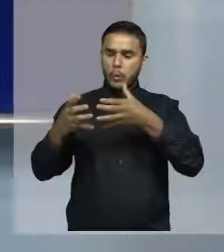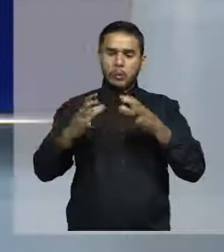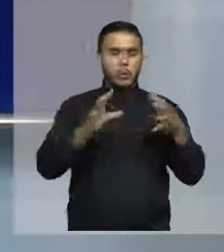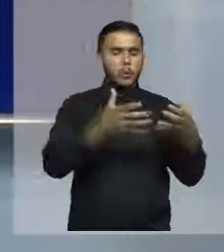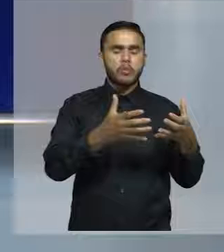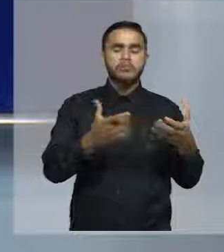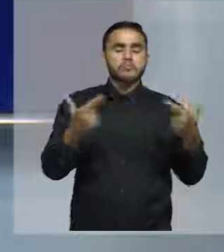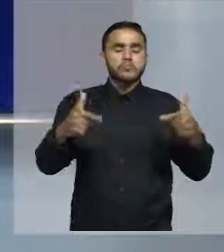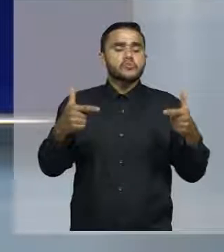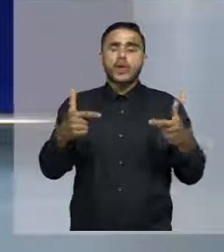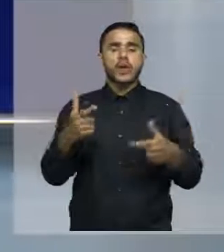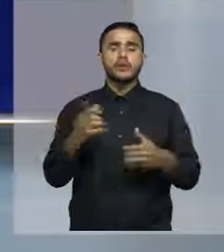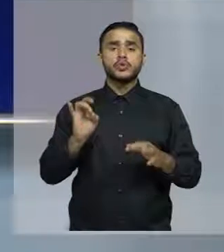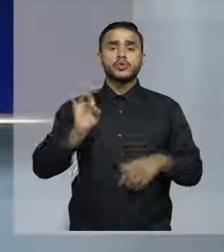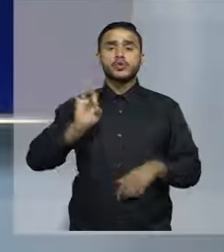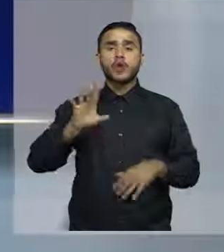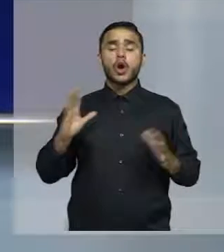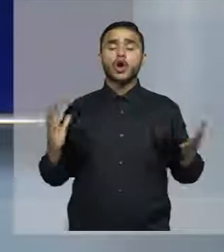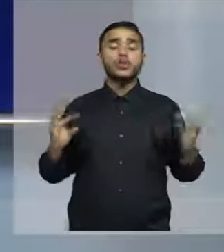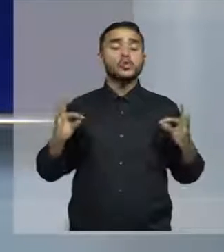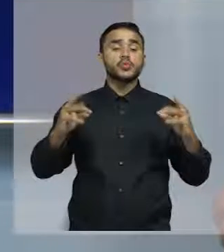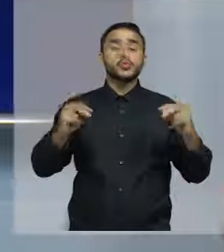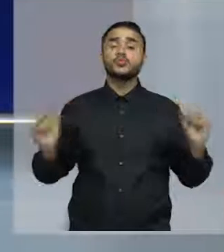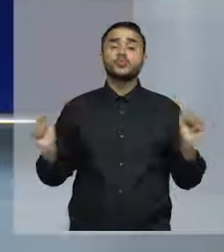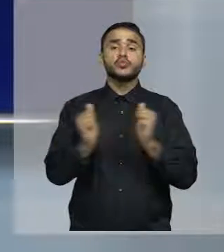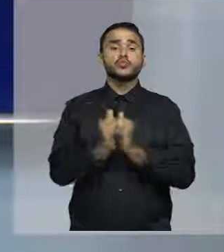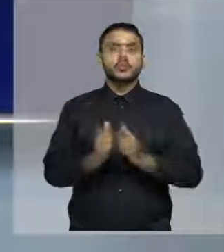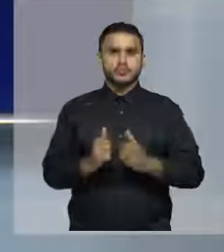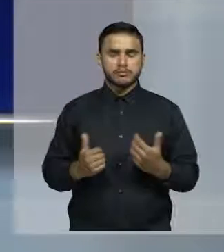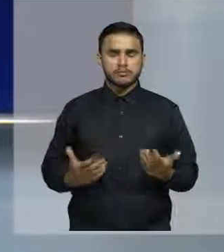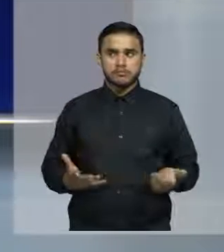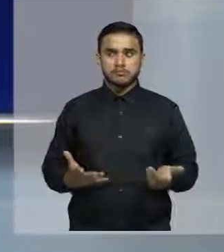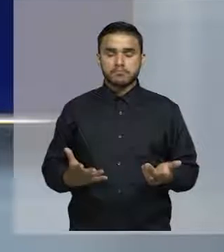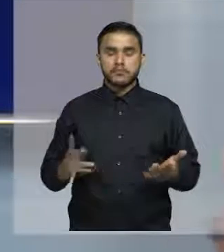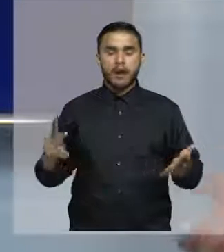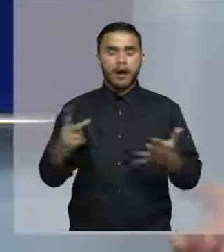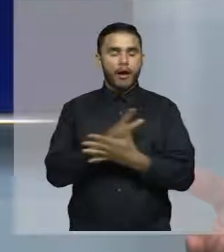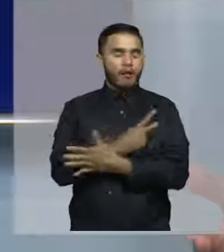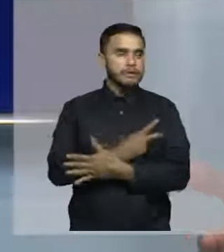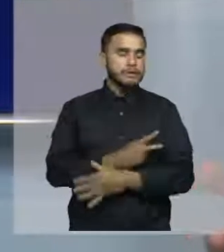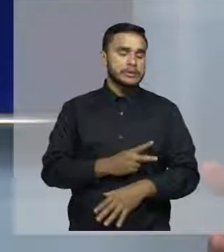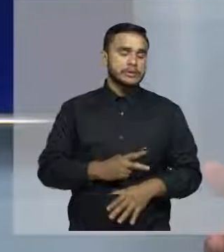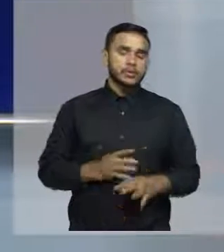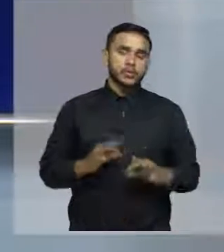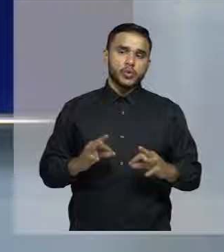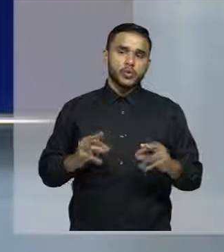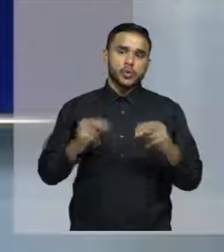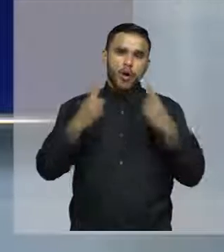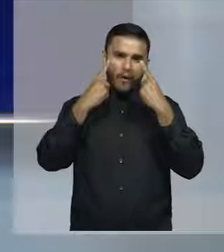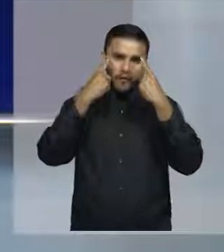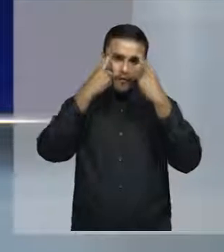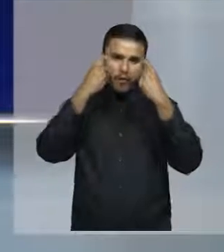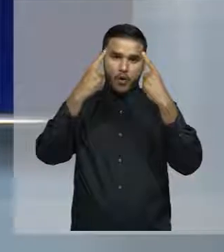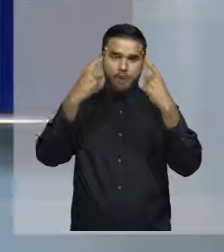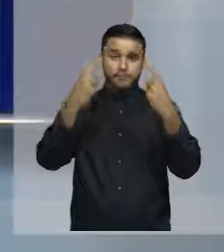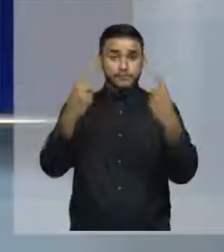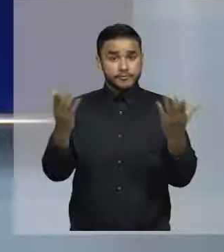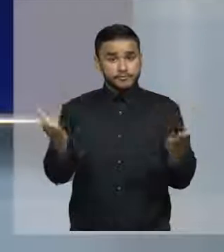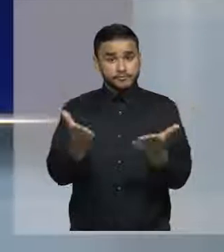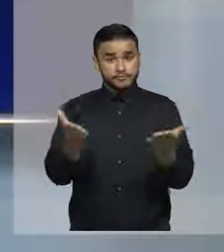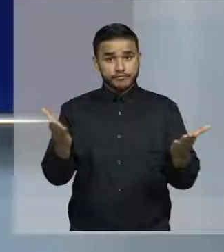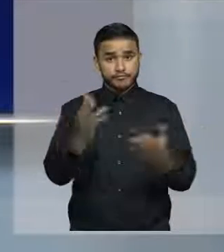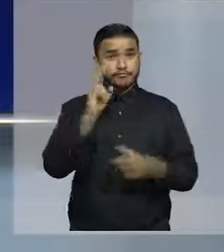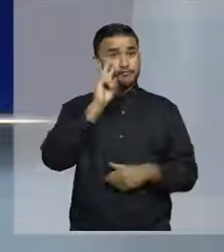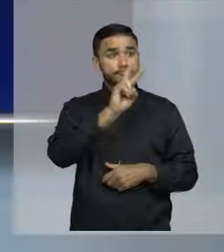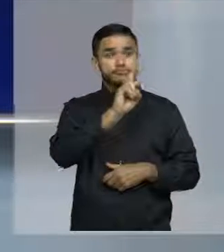montada, o estupim aceso, não poderia dar outra coisa senão o que nós estamos